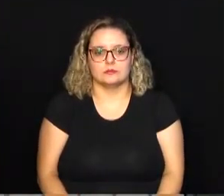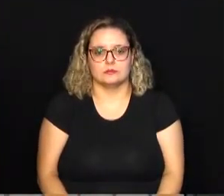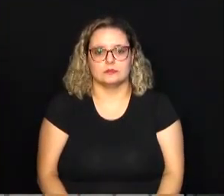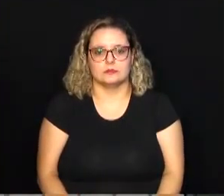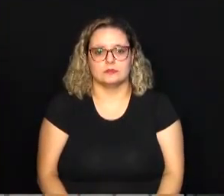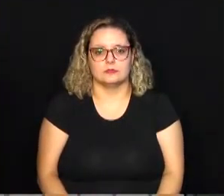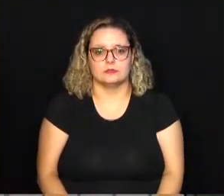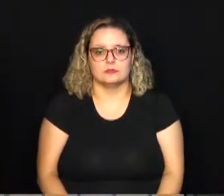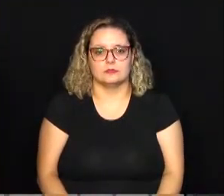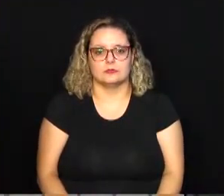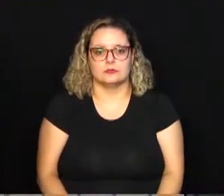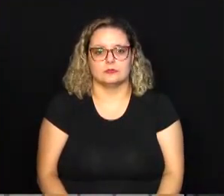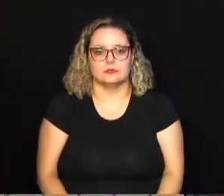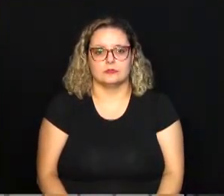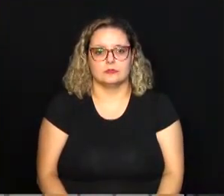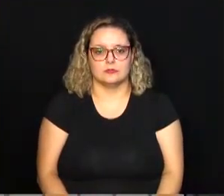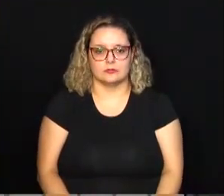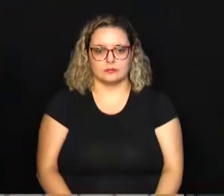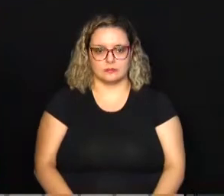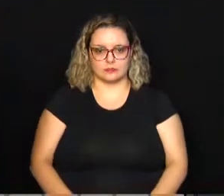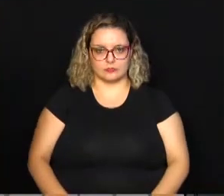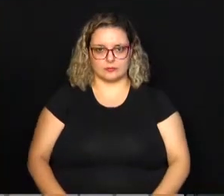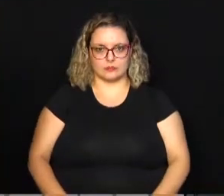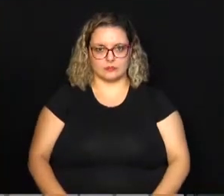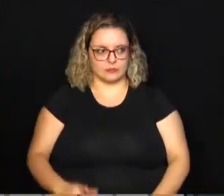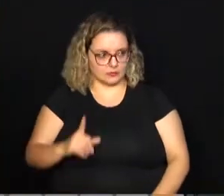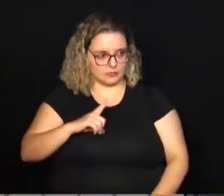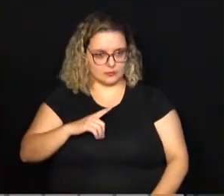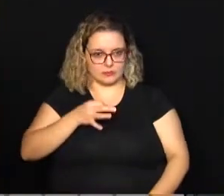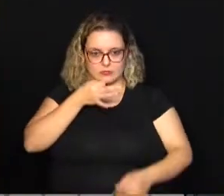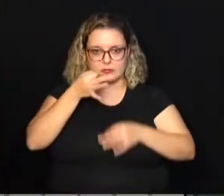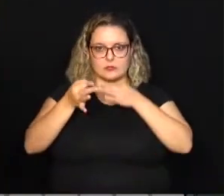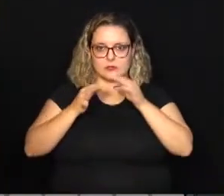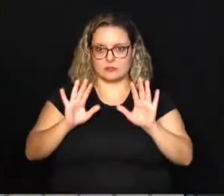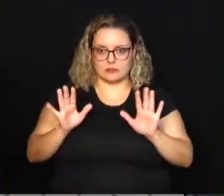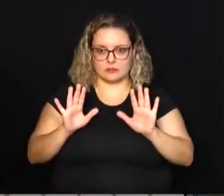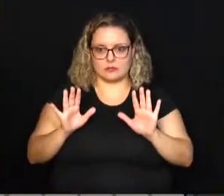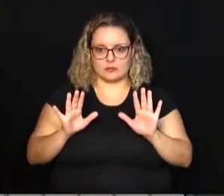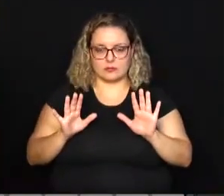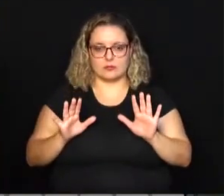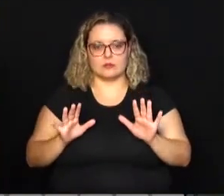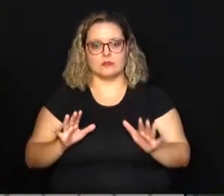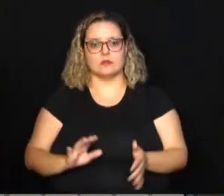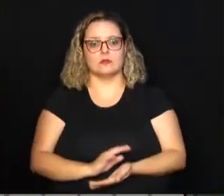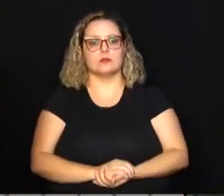Quer que eu possa fazer? Alguém vai fazer mais alguma colocação para você?